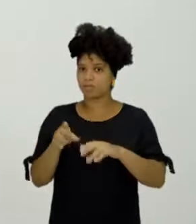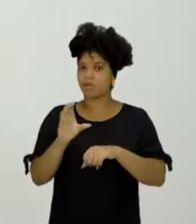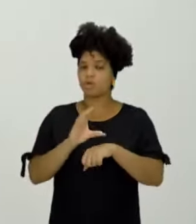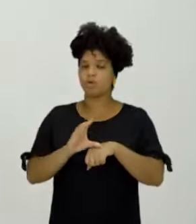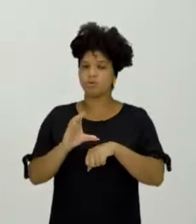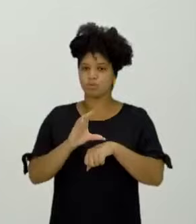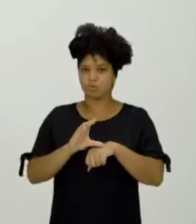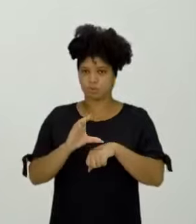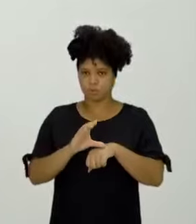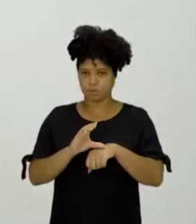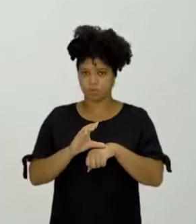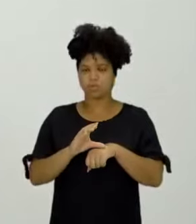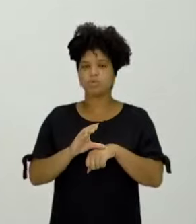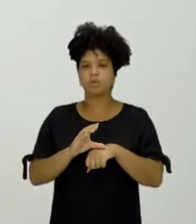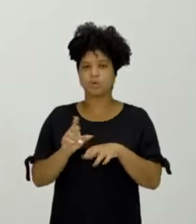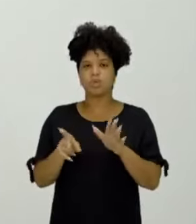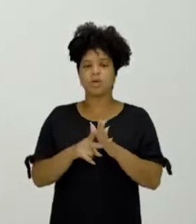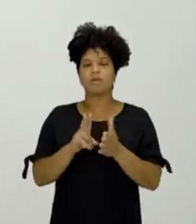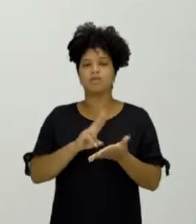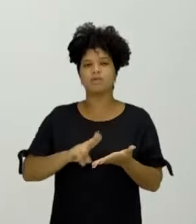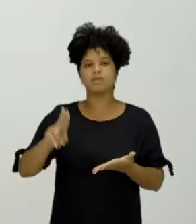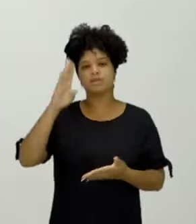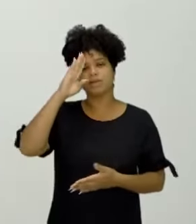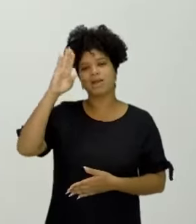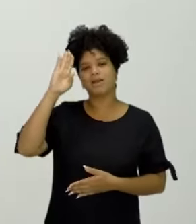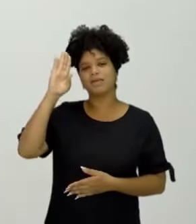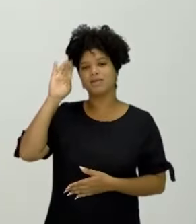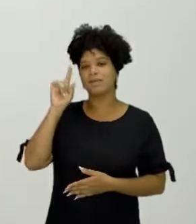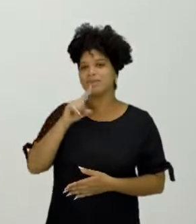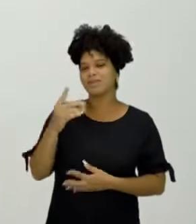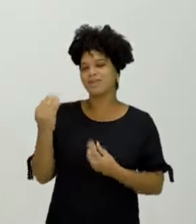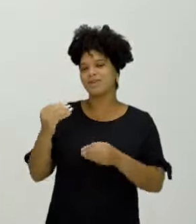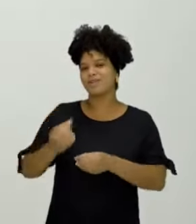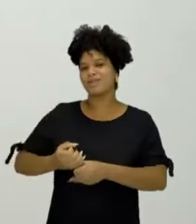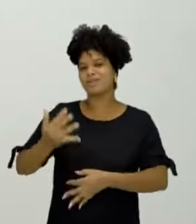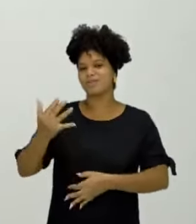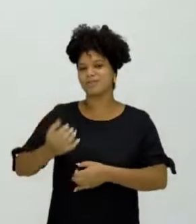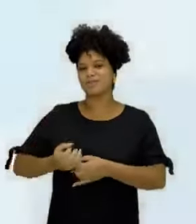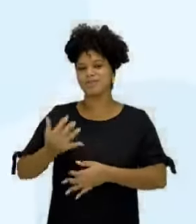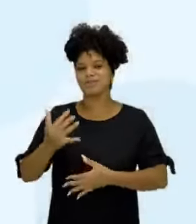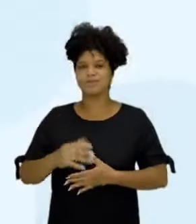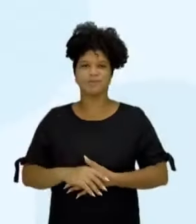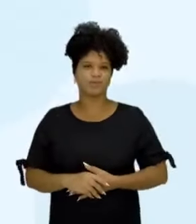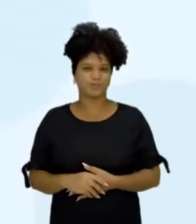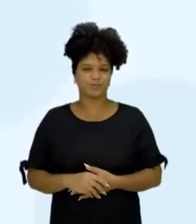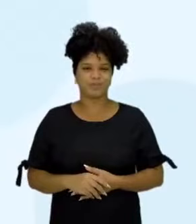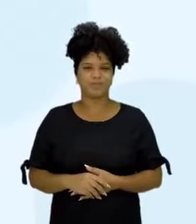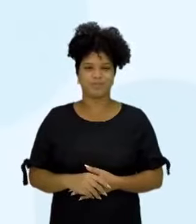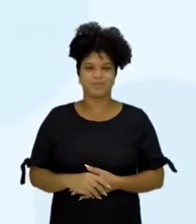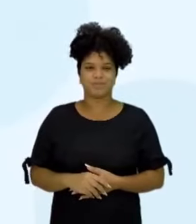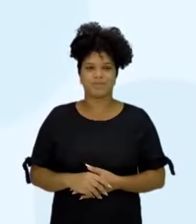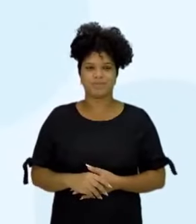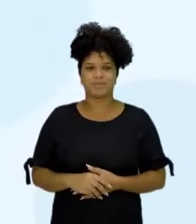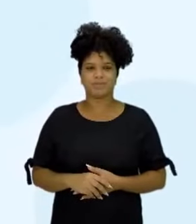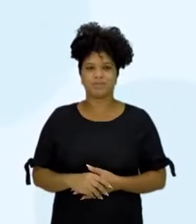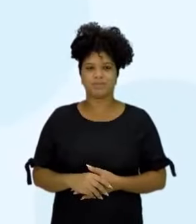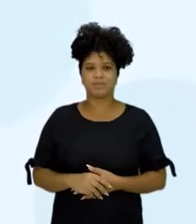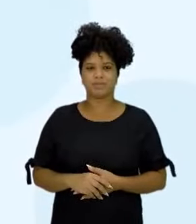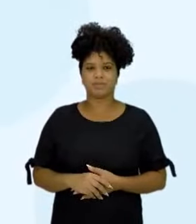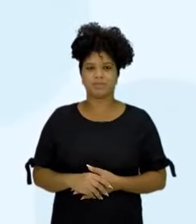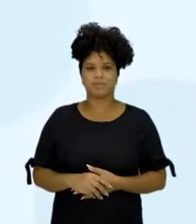aceitas nos cursos superiores aqui no Brasil. Vamos lá? Coloquem aí no chat. Então, olha lá. Facts,